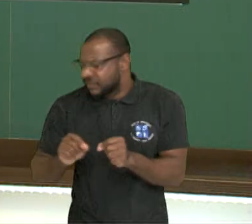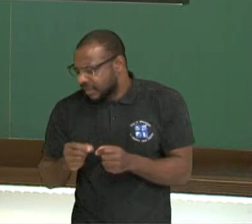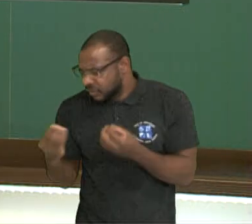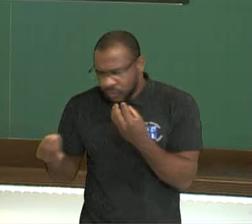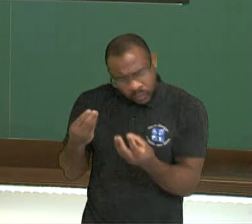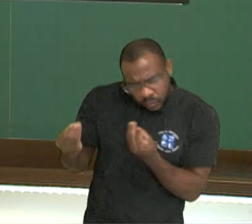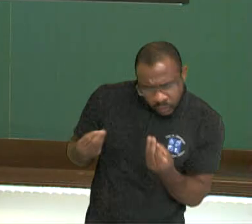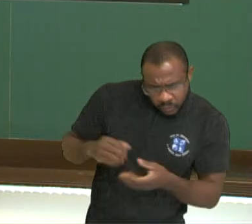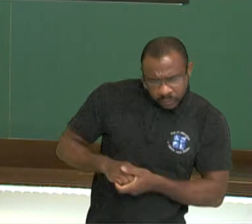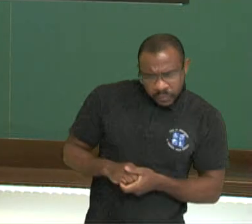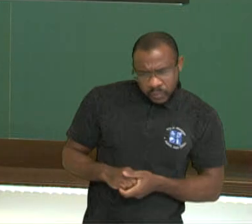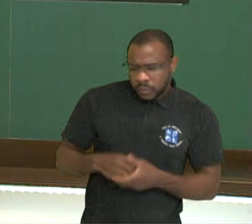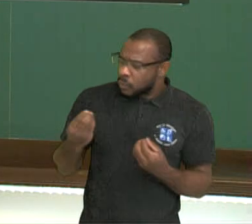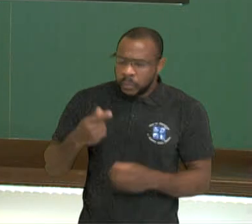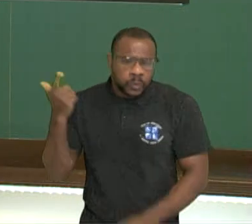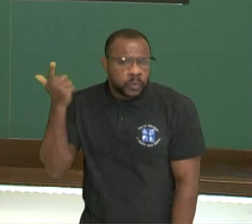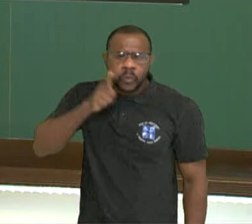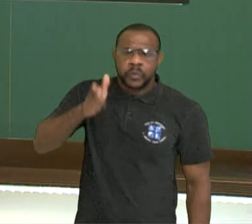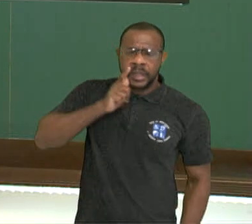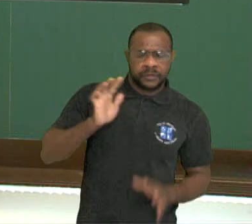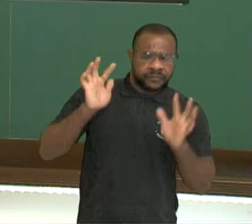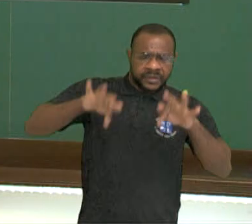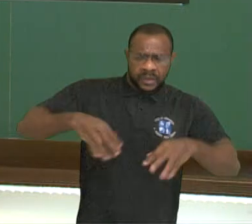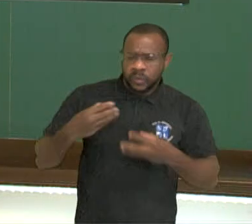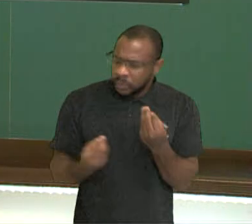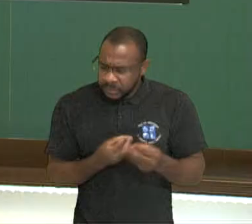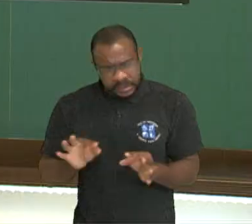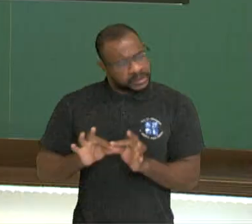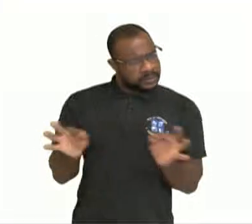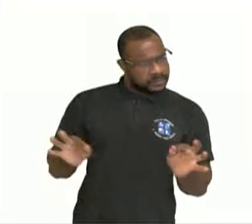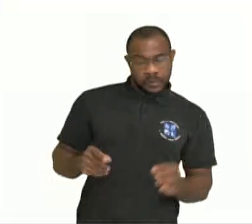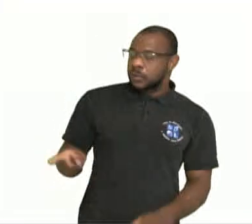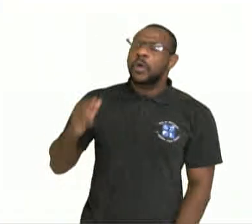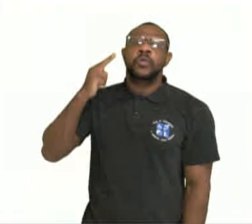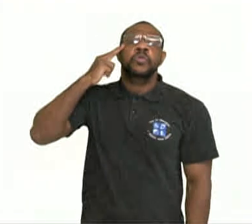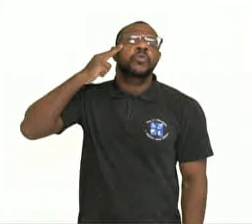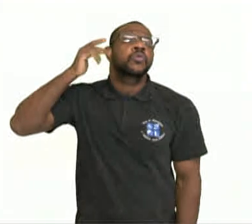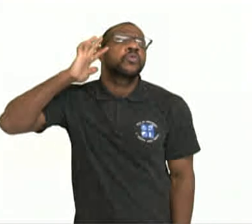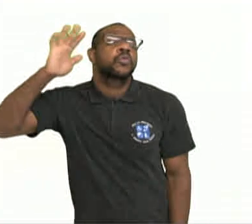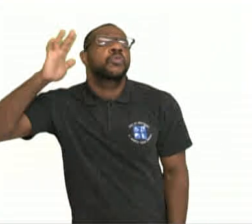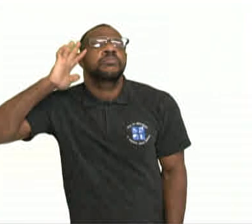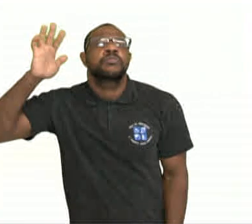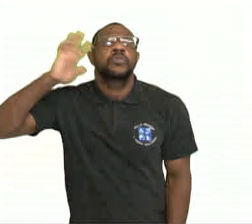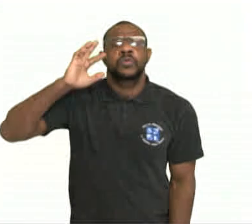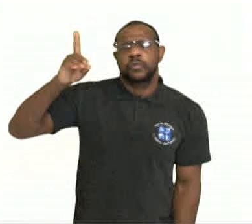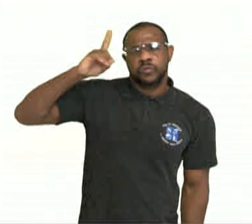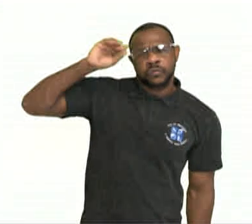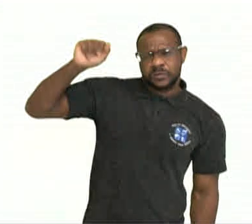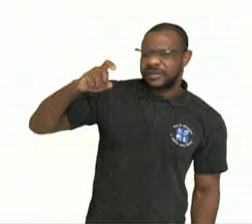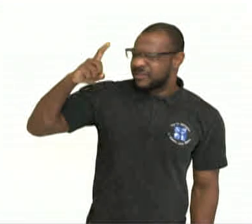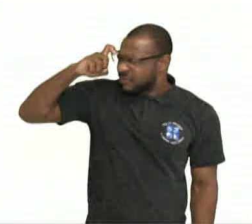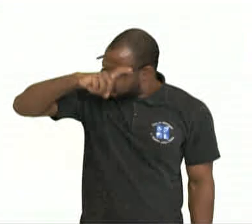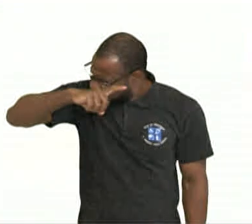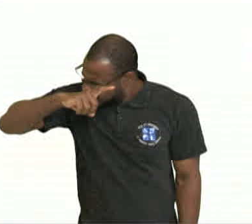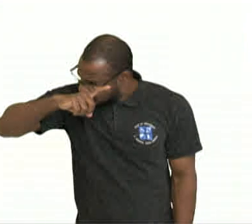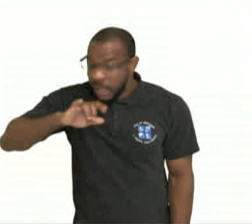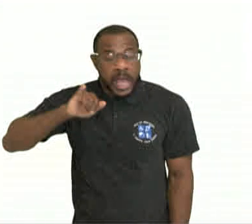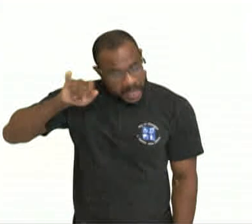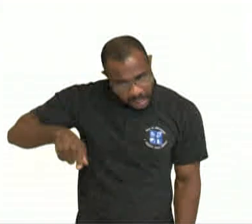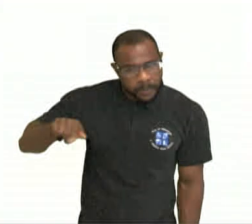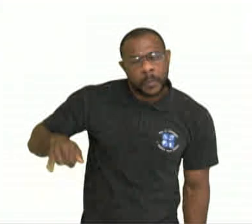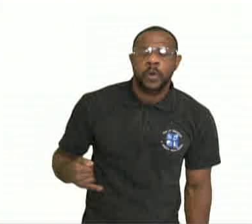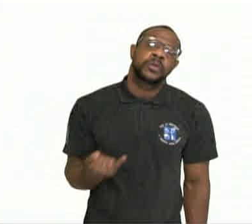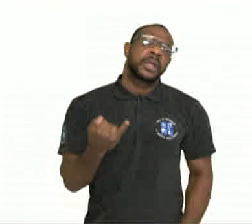superas toda esta realidade afinal? Simples, sonha. Vê cada um dos dias difíceis como uma